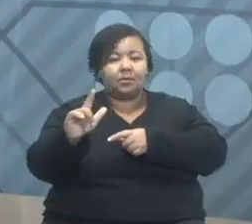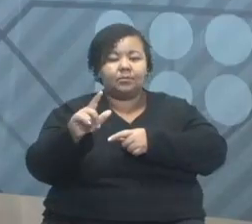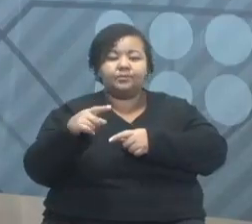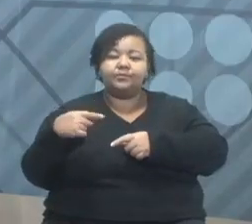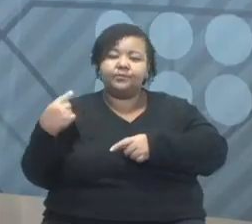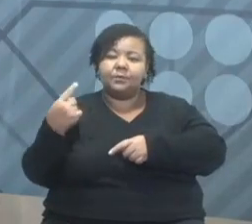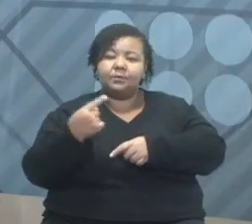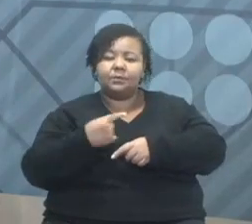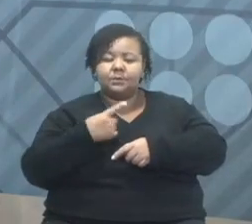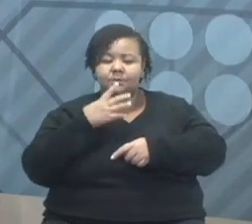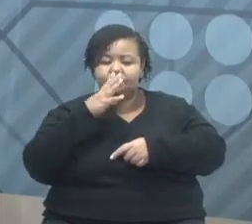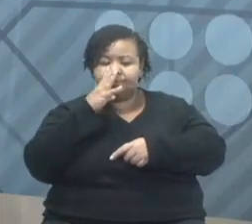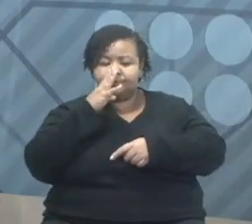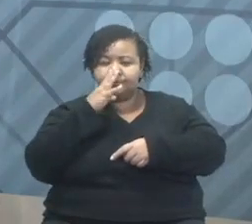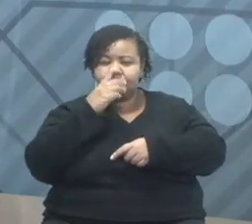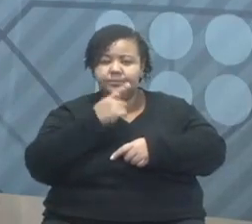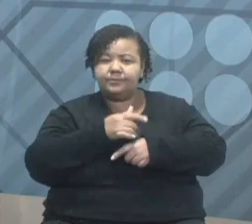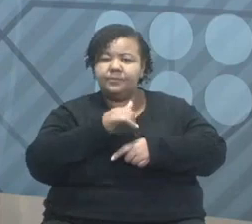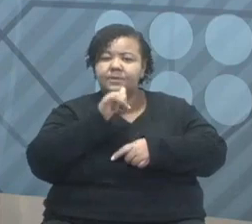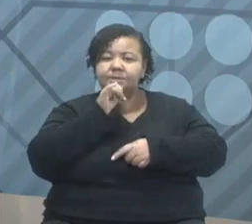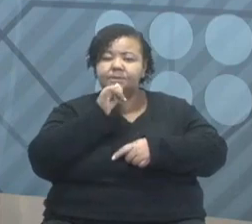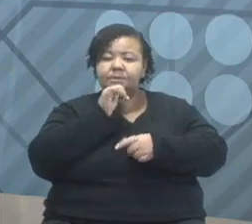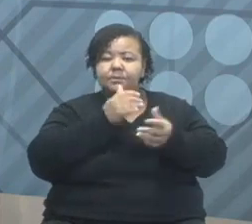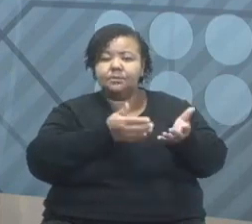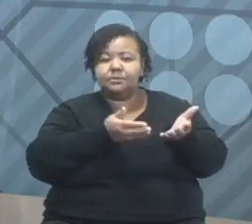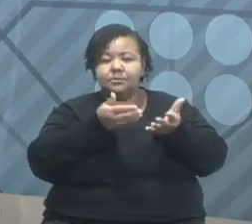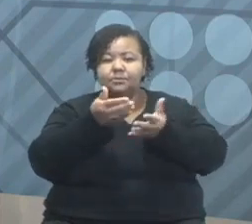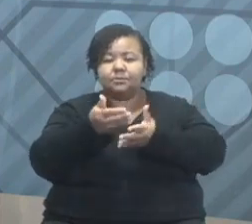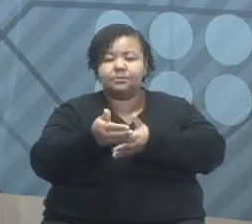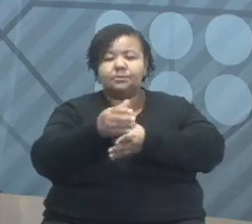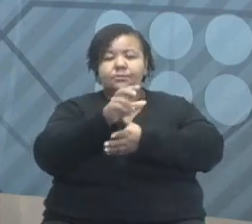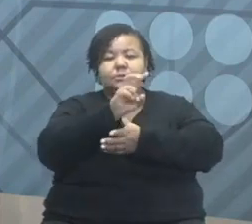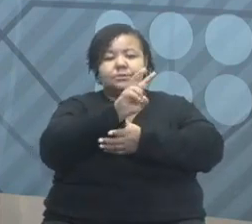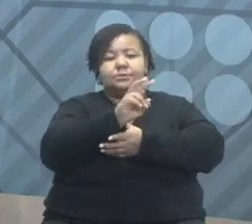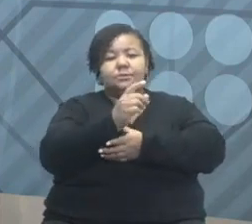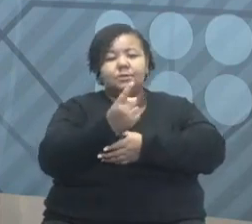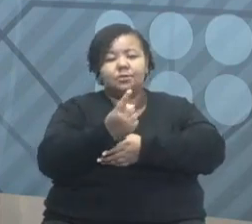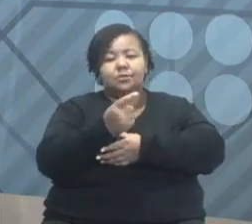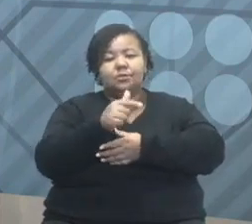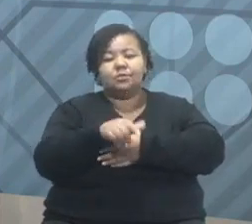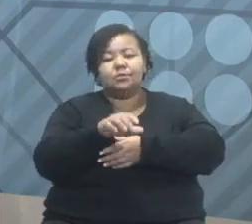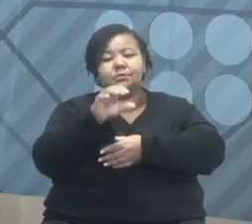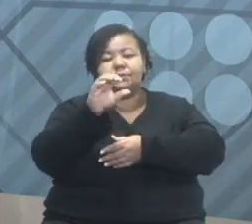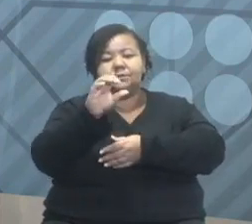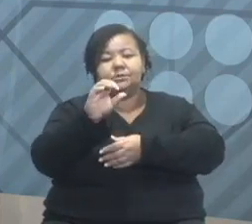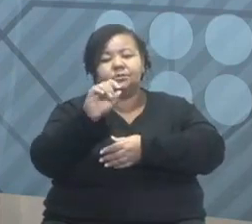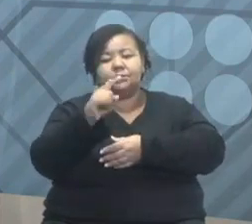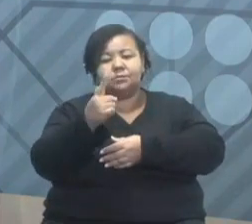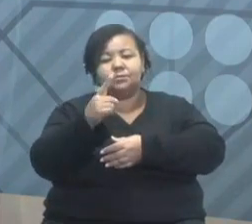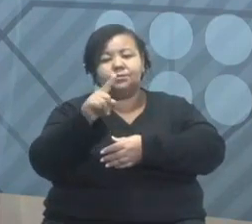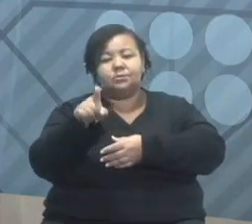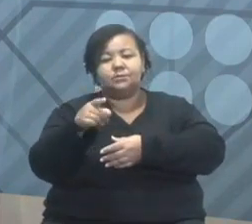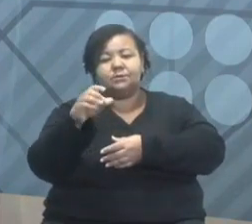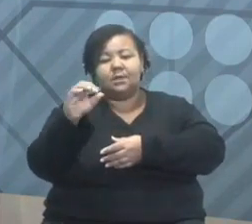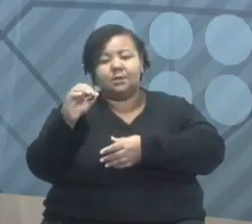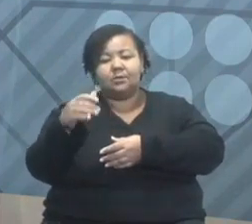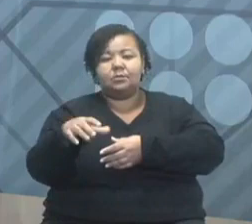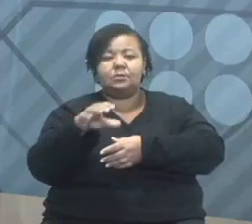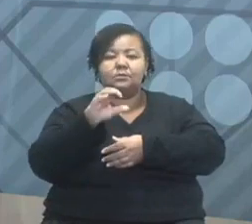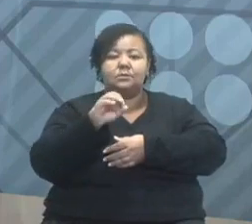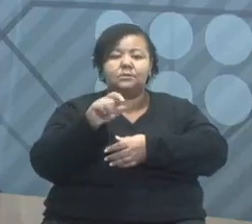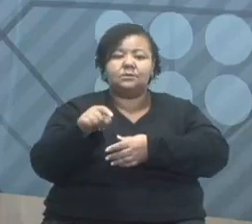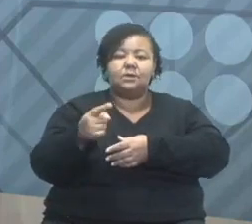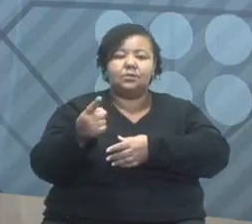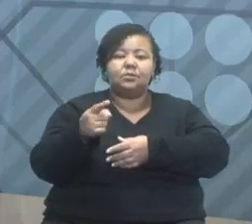que essa situação que eu trouxe para você, com esses vetores 1, que representa componentes 1, 0 e 0 e 1, ele é chamado de